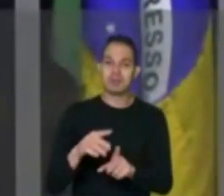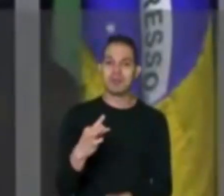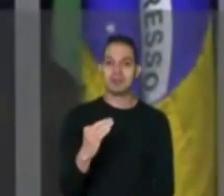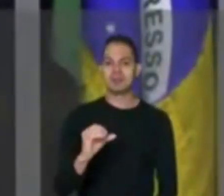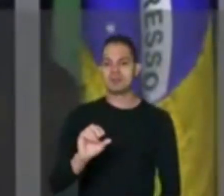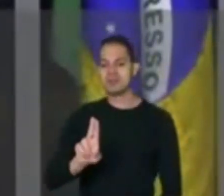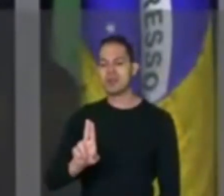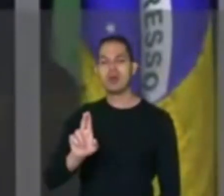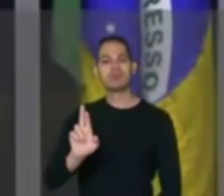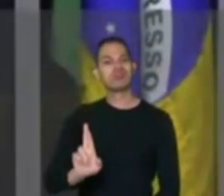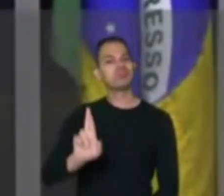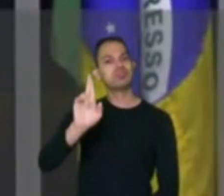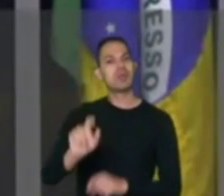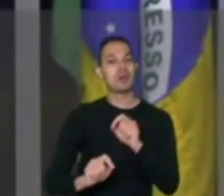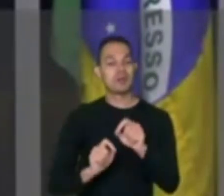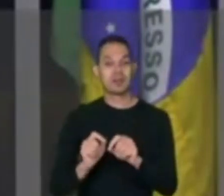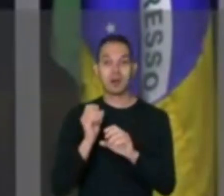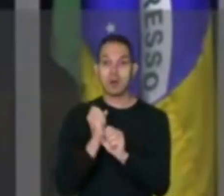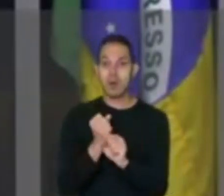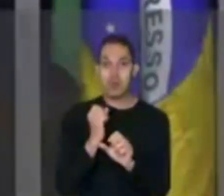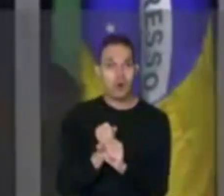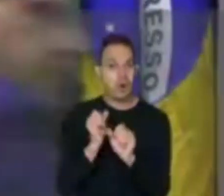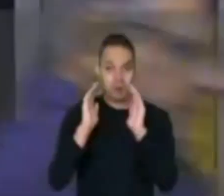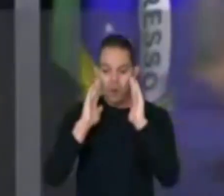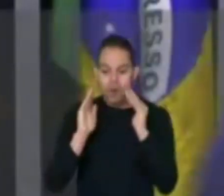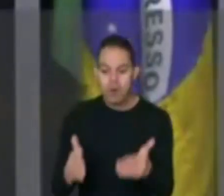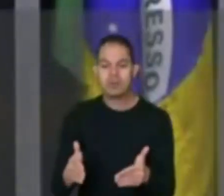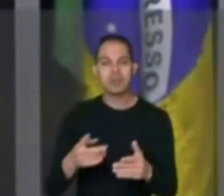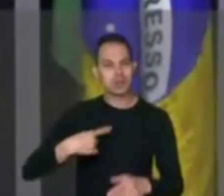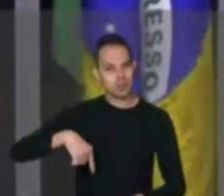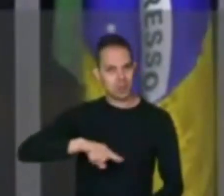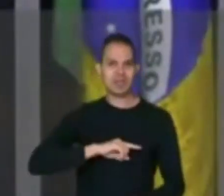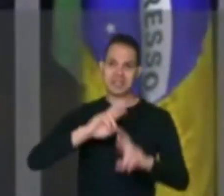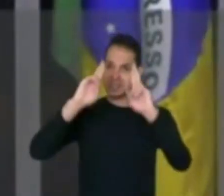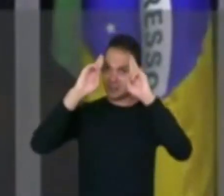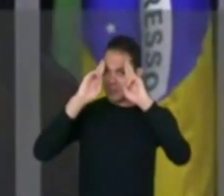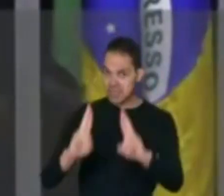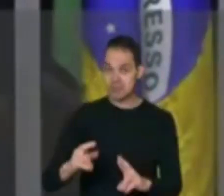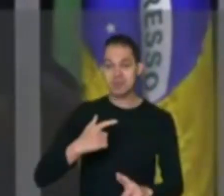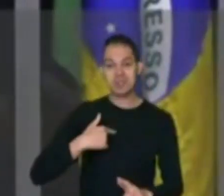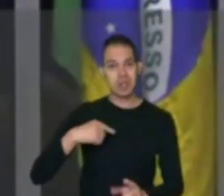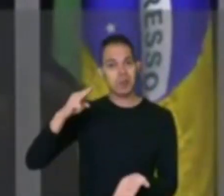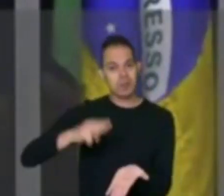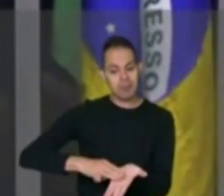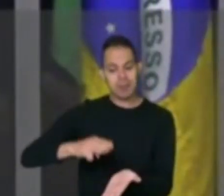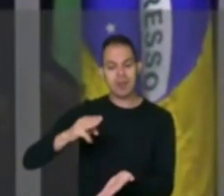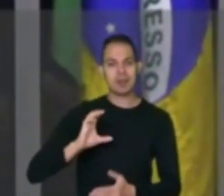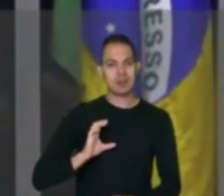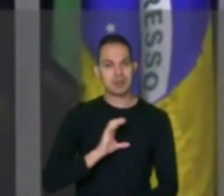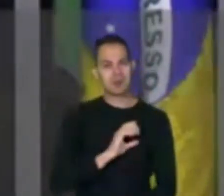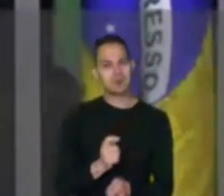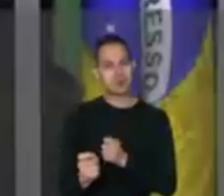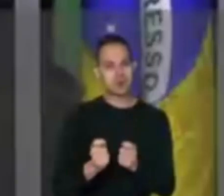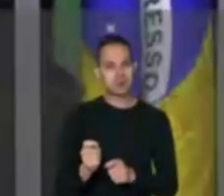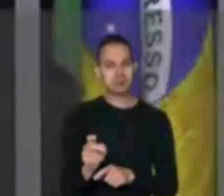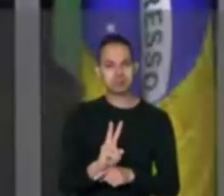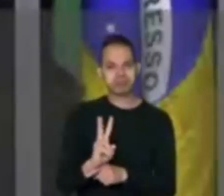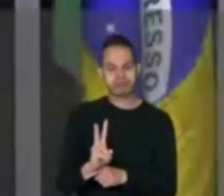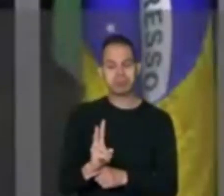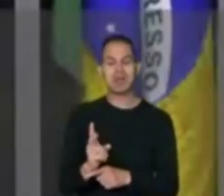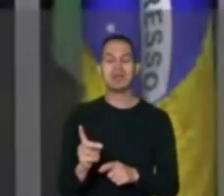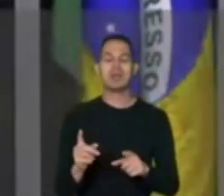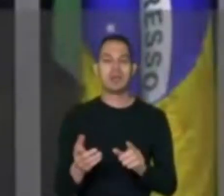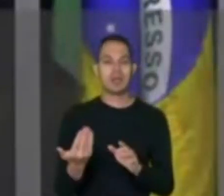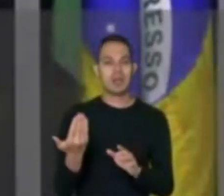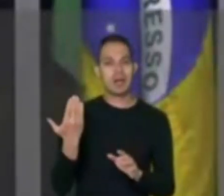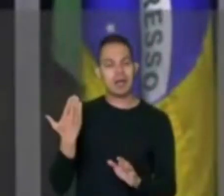União é um Tribunal de Contas. Devemos todo o respeito. Eu aqui sou membro da Comissão de Fiscalização e Controle, já tive